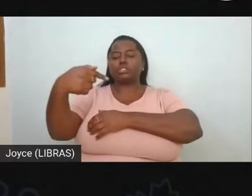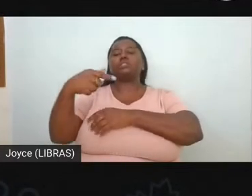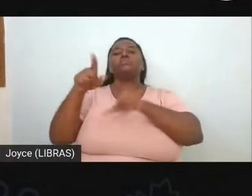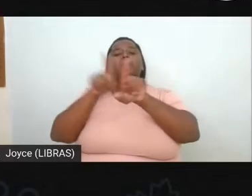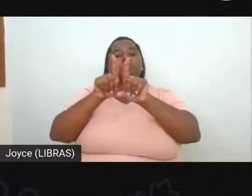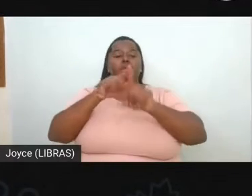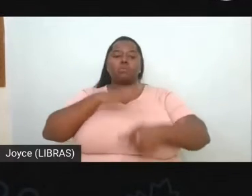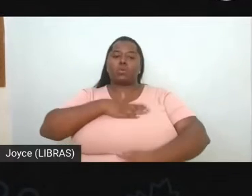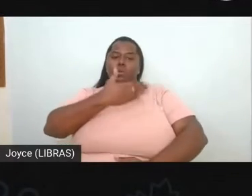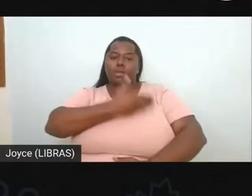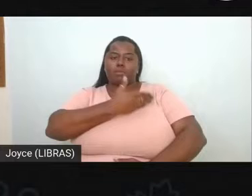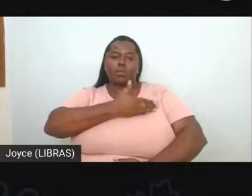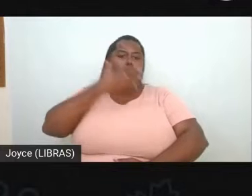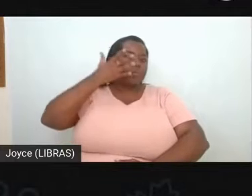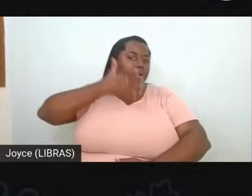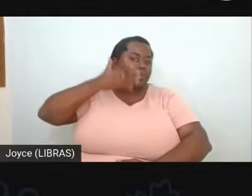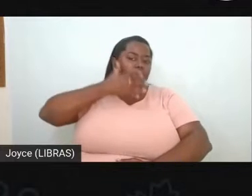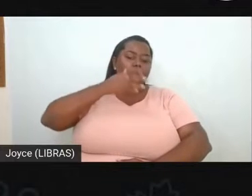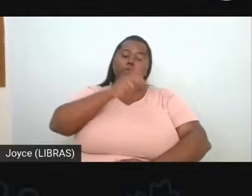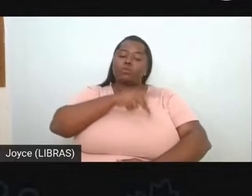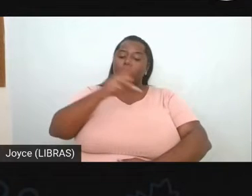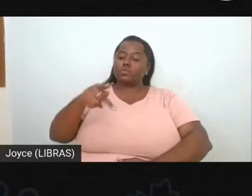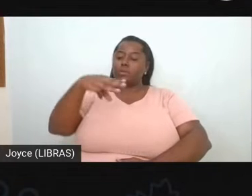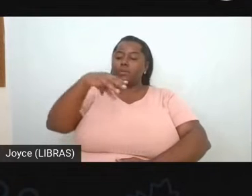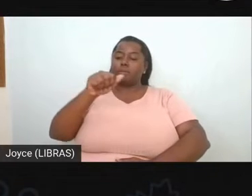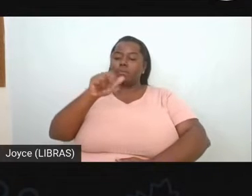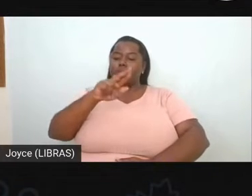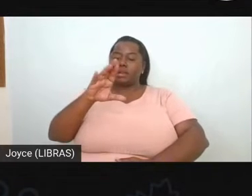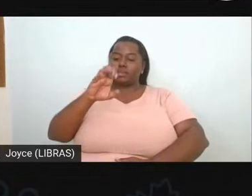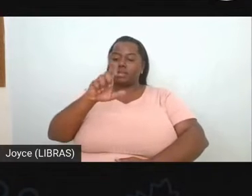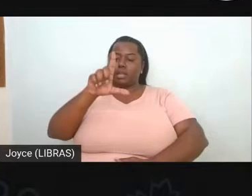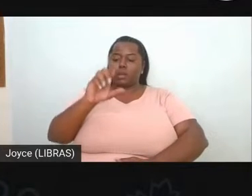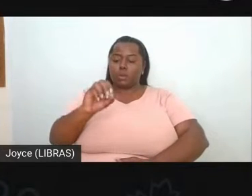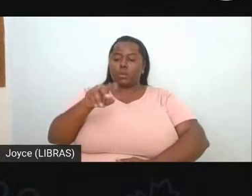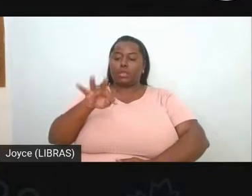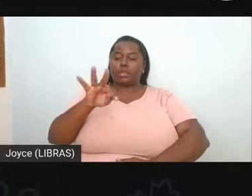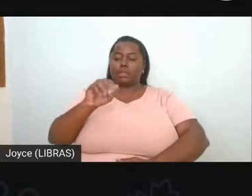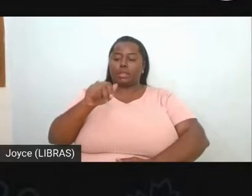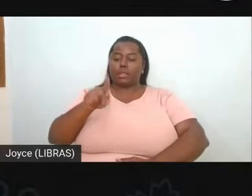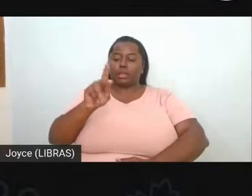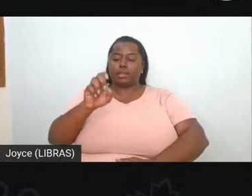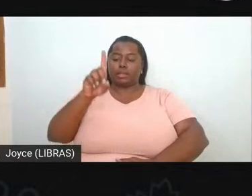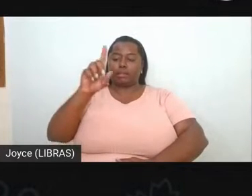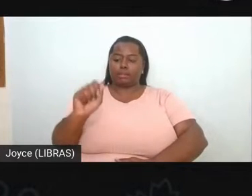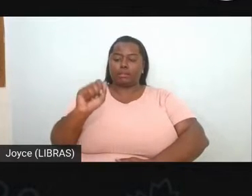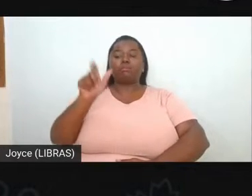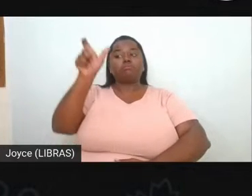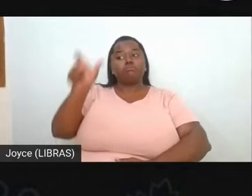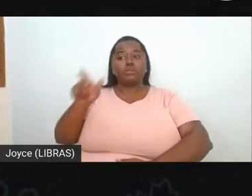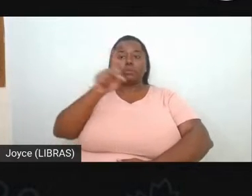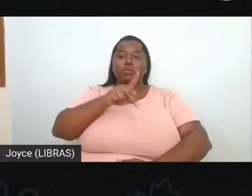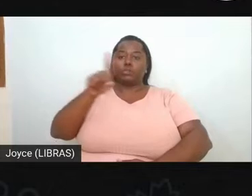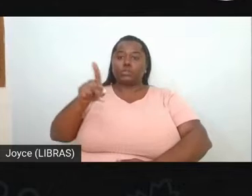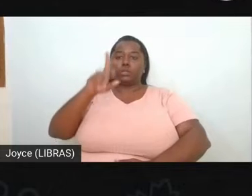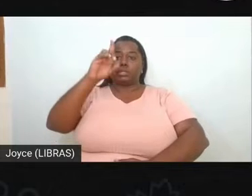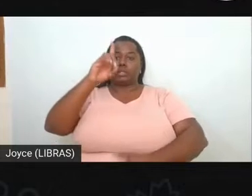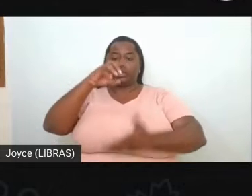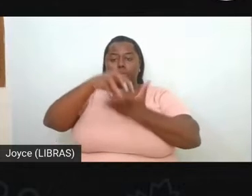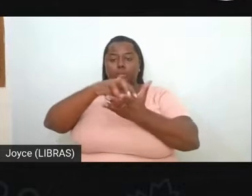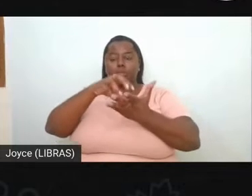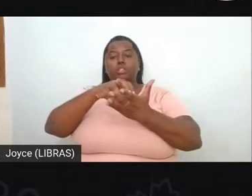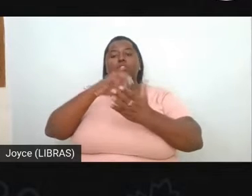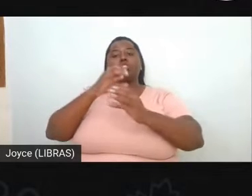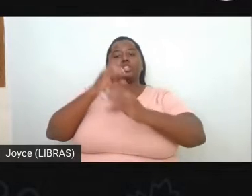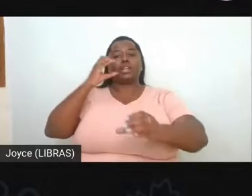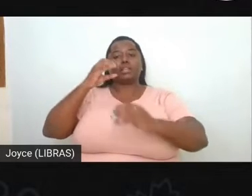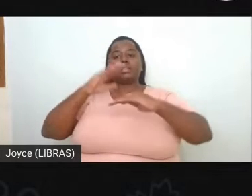colega, palestrante, professor Dr. Marcelo Takeda, seu mini currículo, ele é professor do Departamento de Engenharia Civil da Universidade Federal